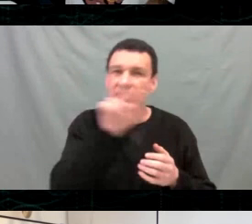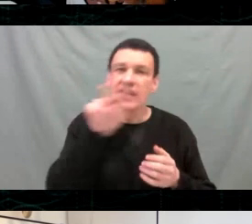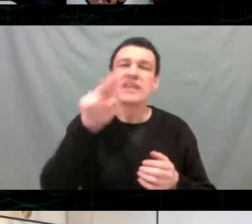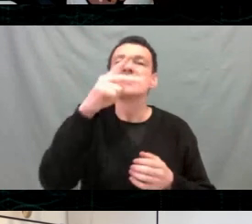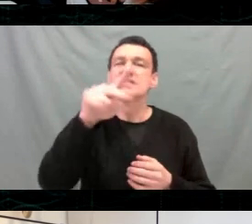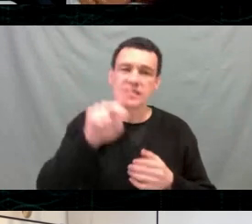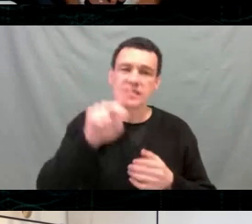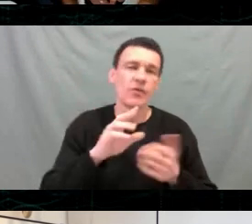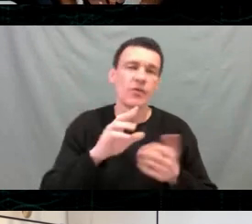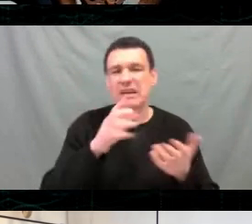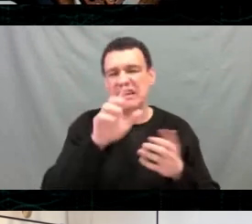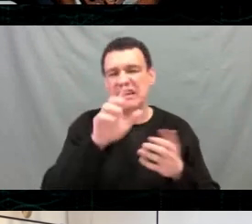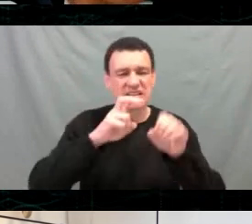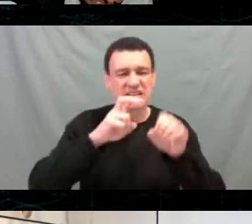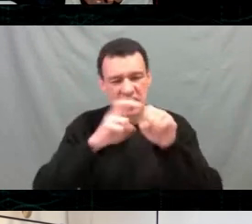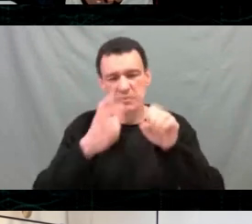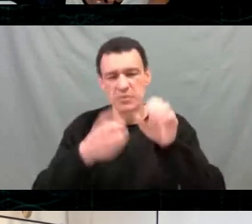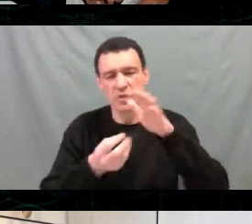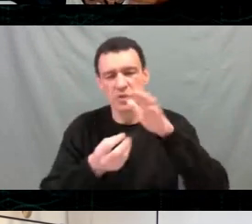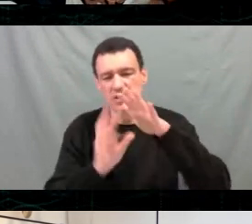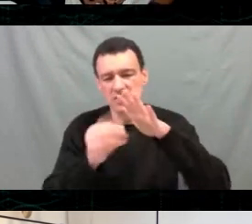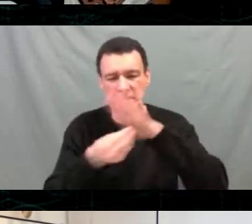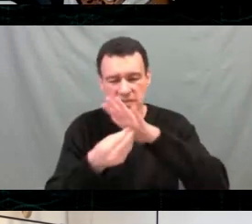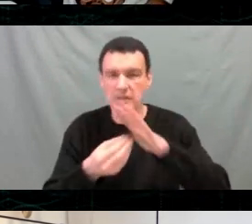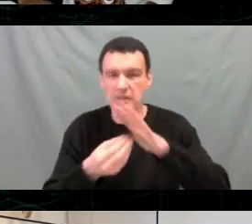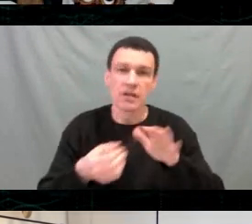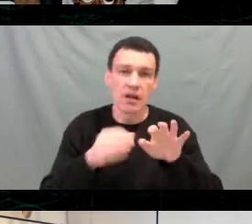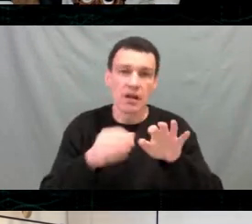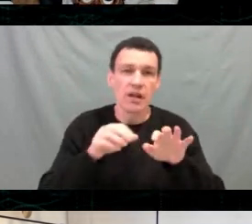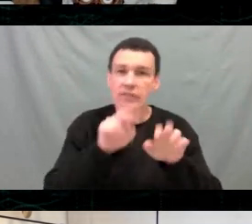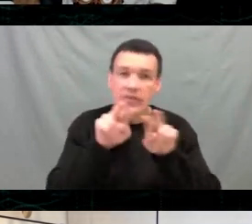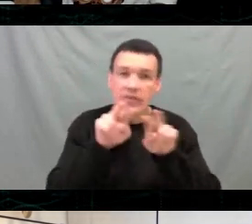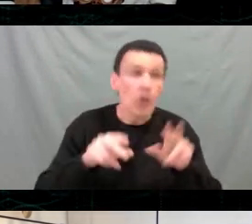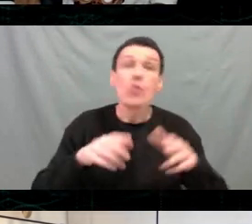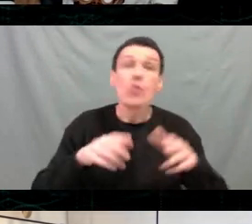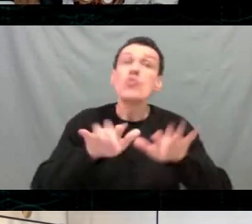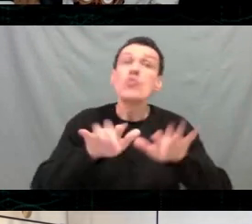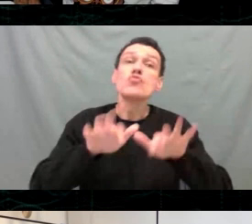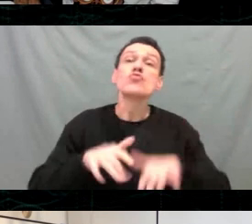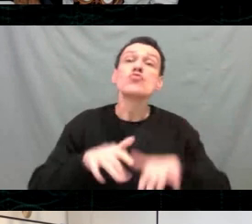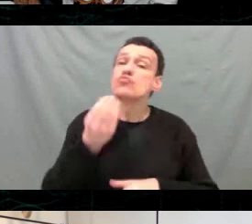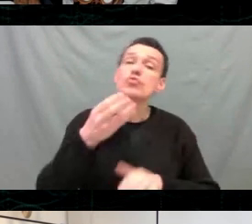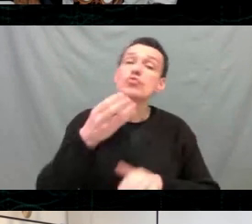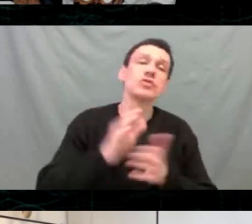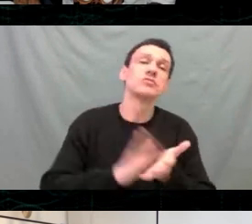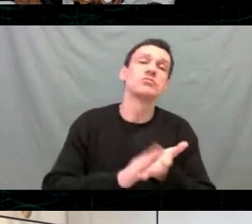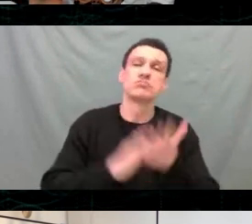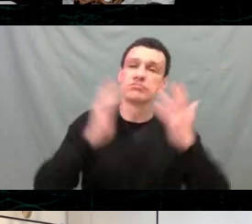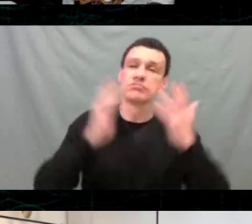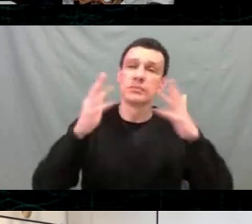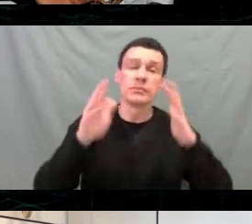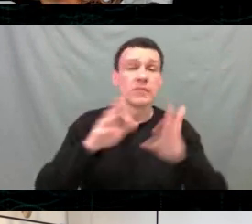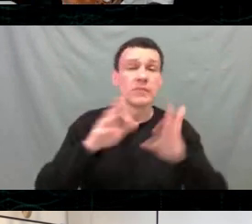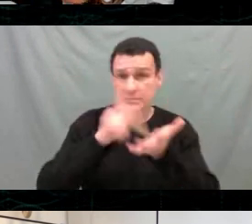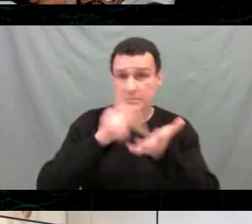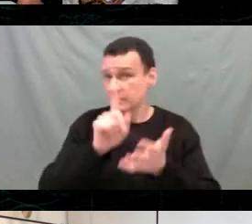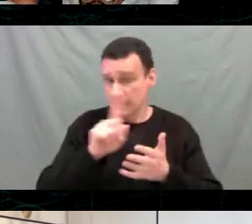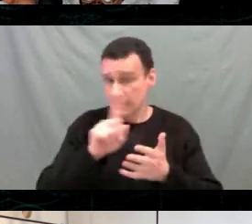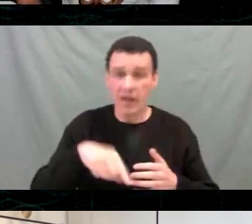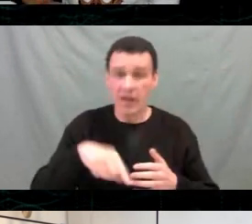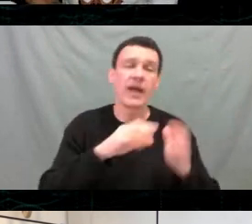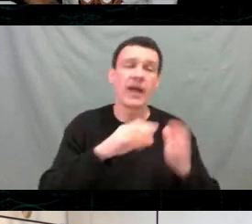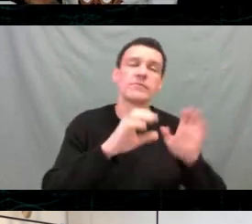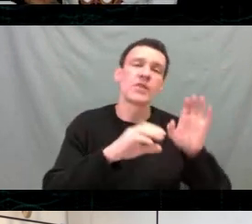GitLab da sua empresa, vai ver, caralho, o maluco coda pra caralho, né? Um monte de coisa. Mas na verdade mesmo, é tudo Ctrl-C, Ctrl-V pro ambiente, não sei da